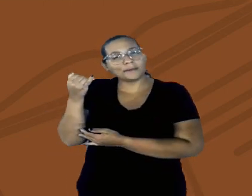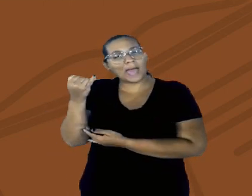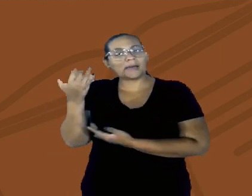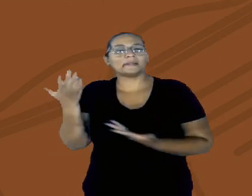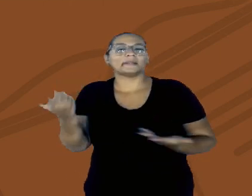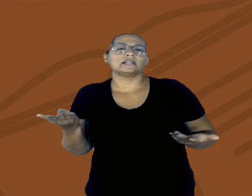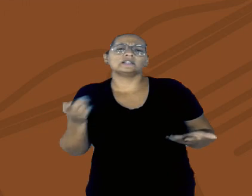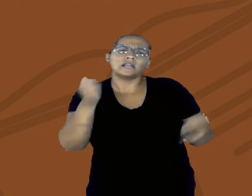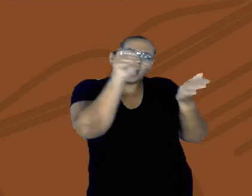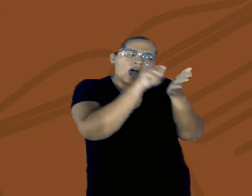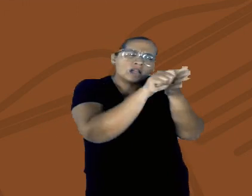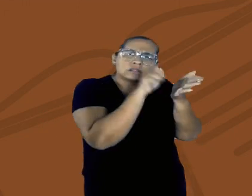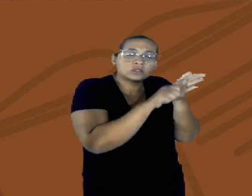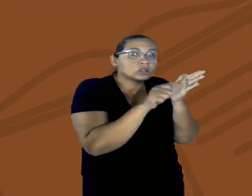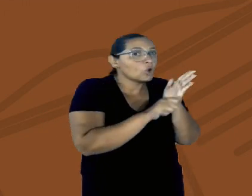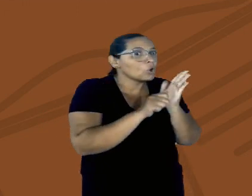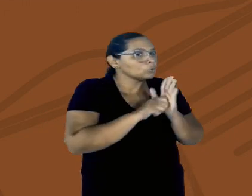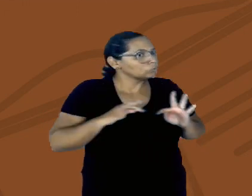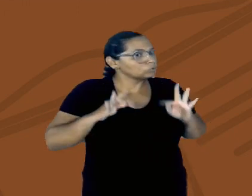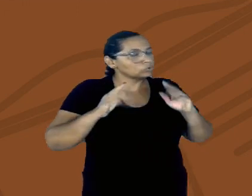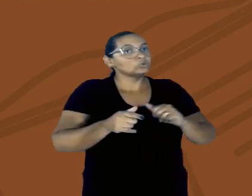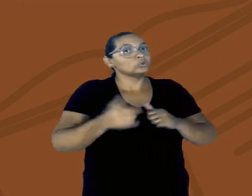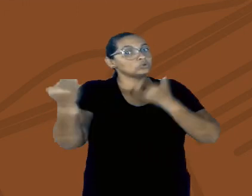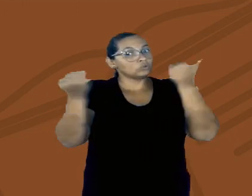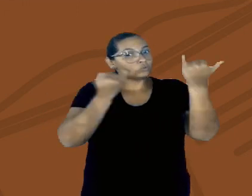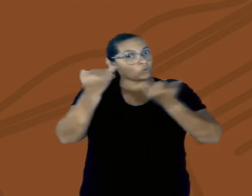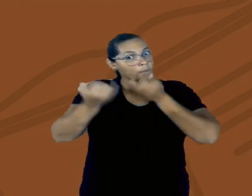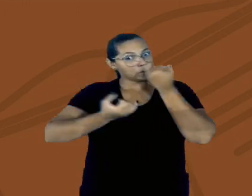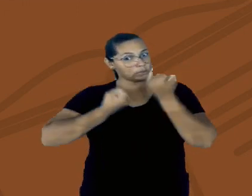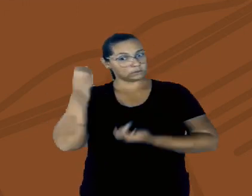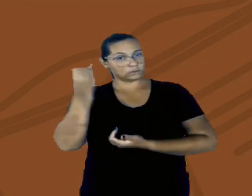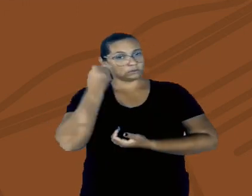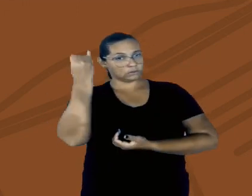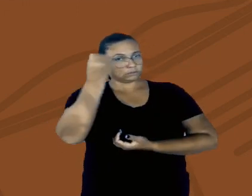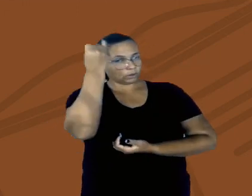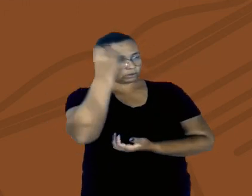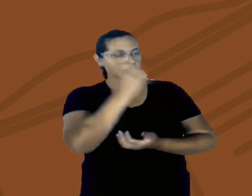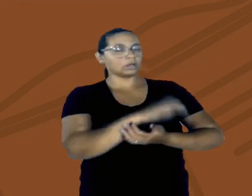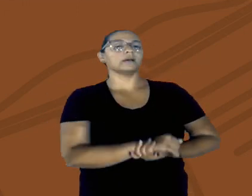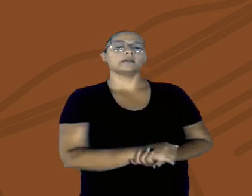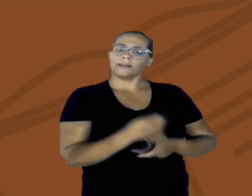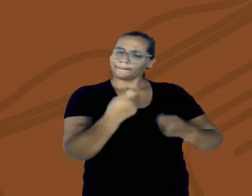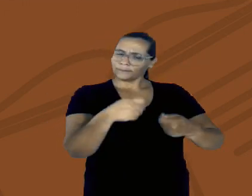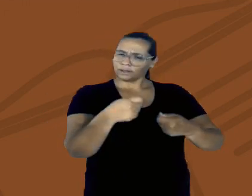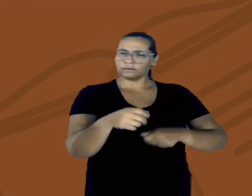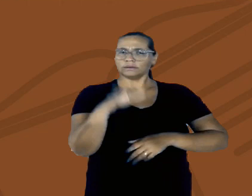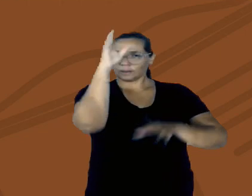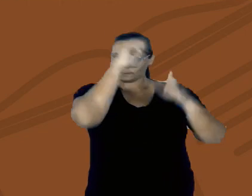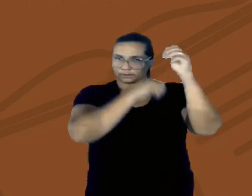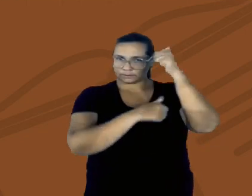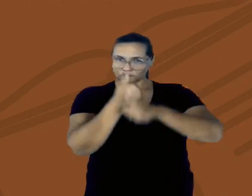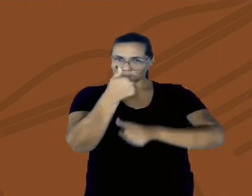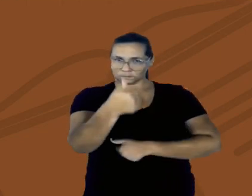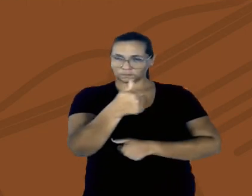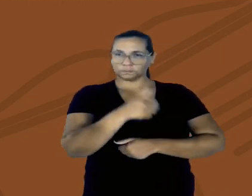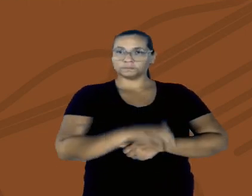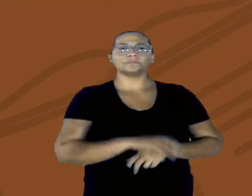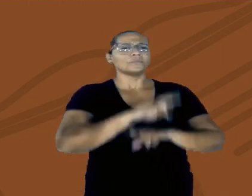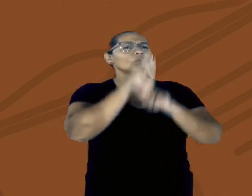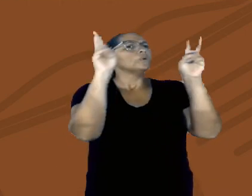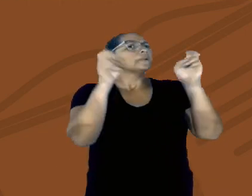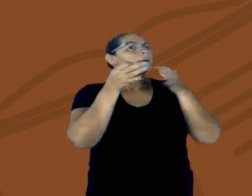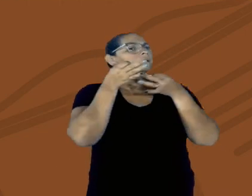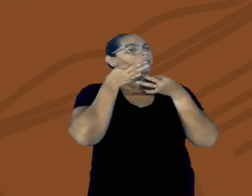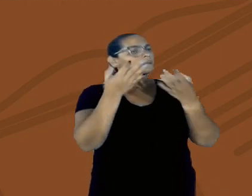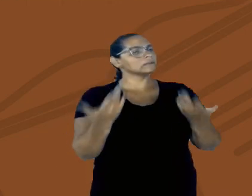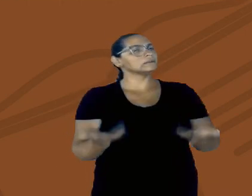faça as anotações que julgo como sendo importantes e necessárias, ok? O tema é bastante